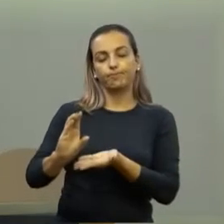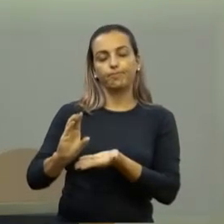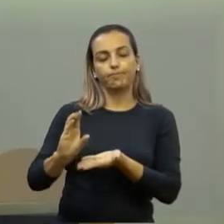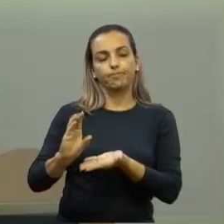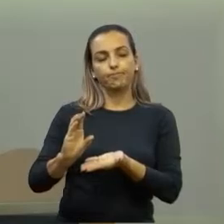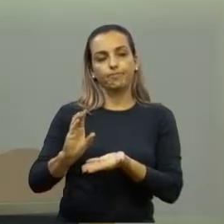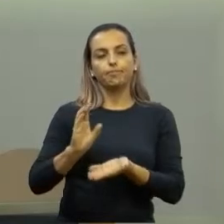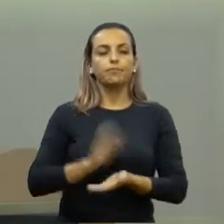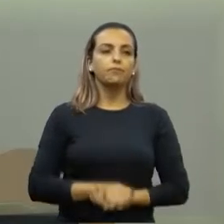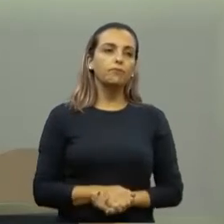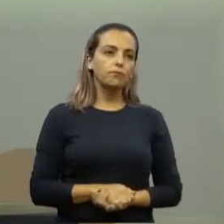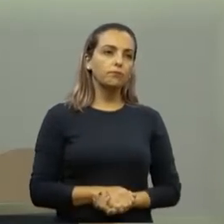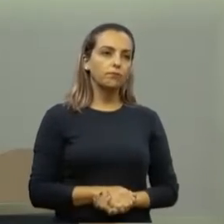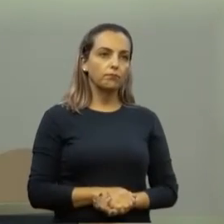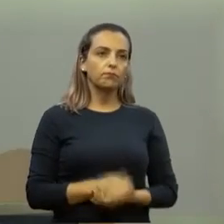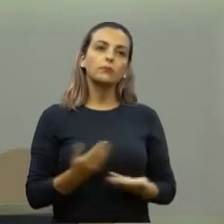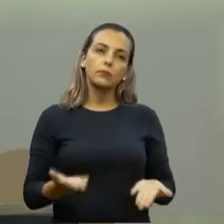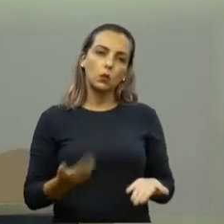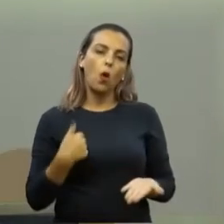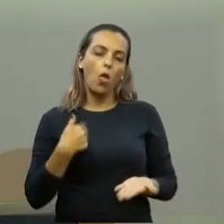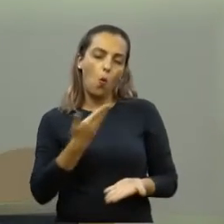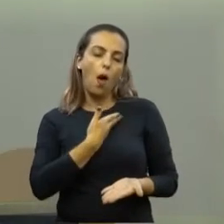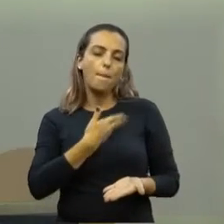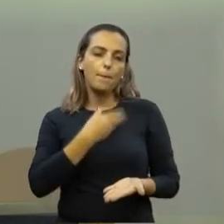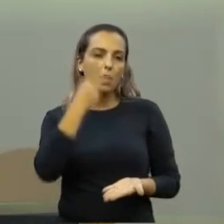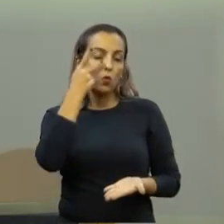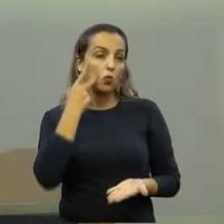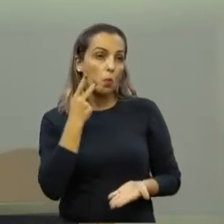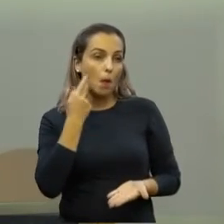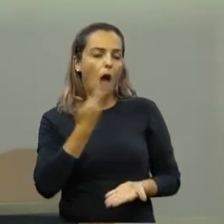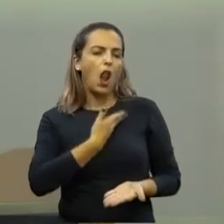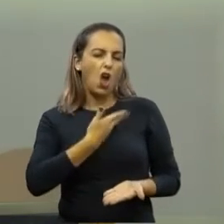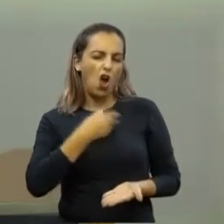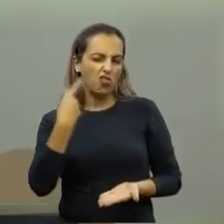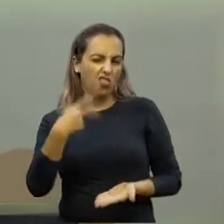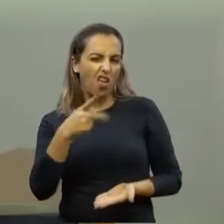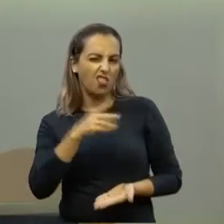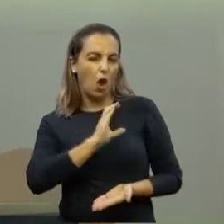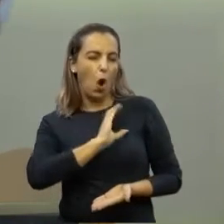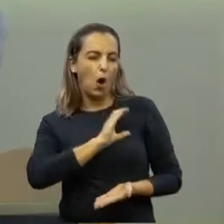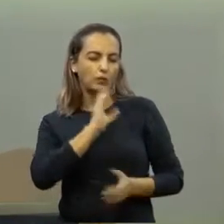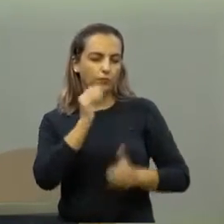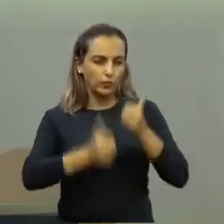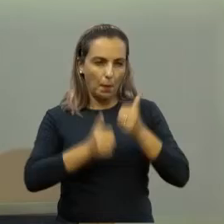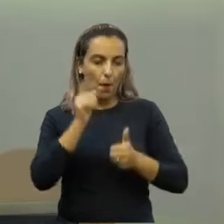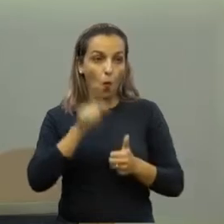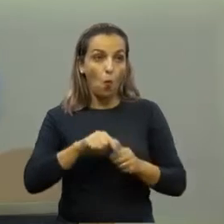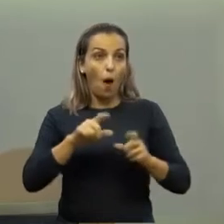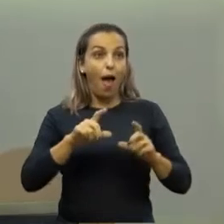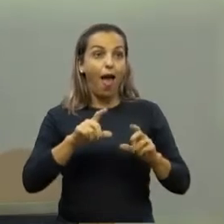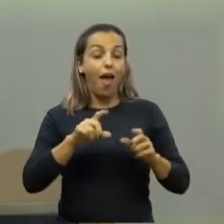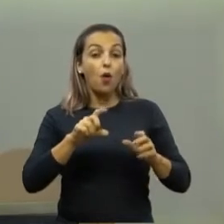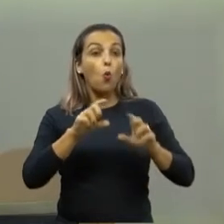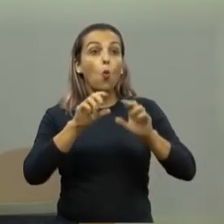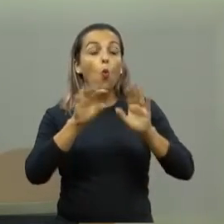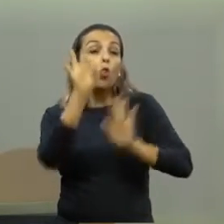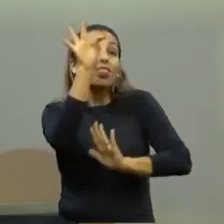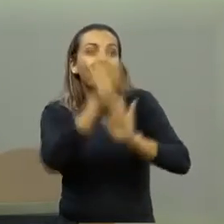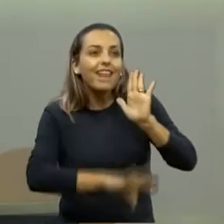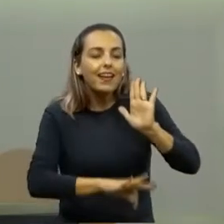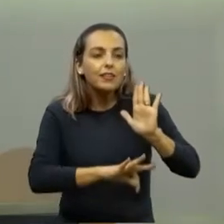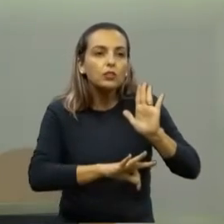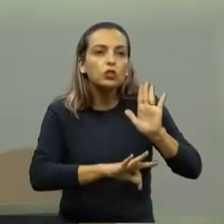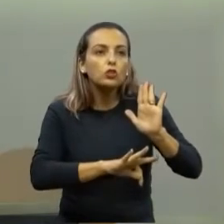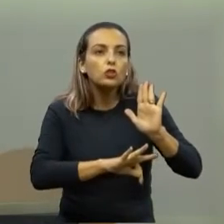então o vou falar eu tenho amizade com esse meu querido Paulo gosta desse corintiano o que eu falo o seguinte é a nota que sai do jeito que sai